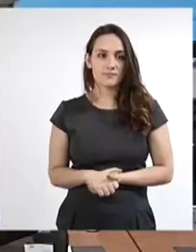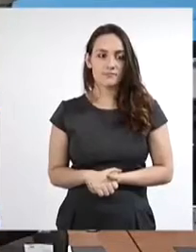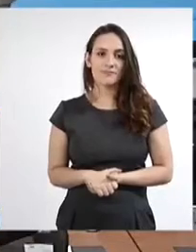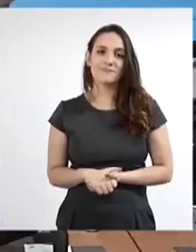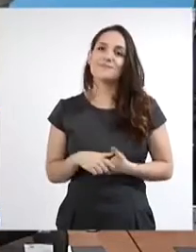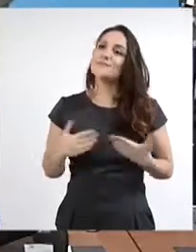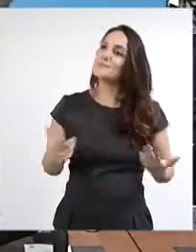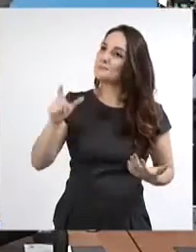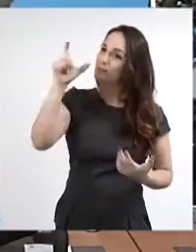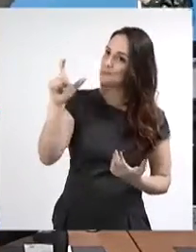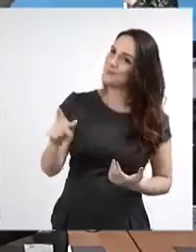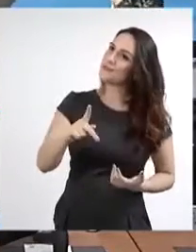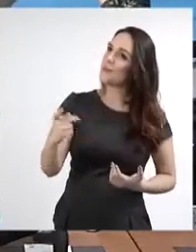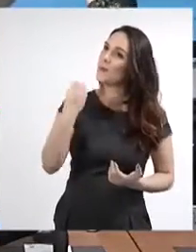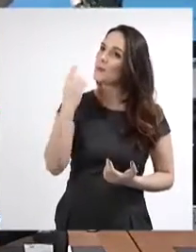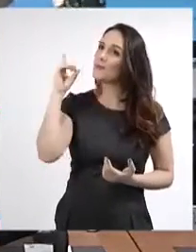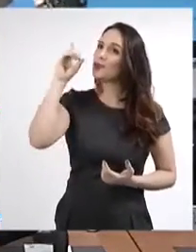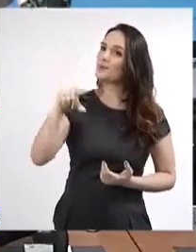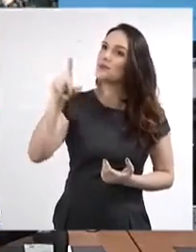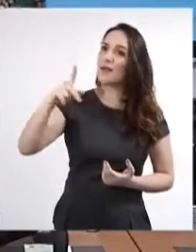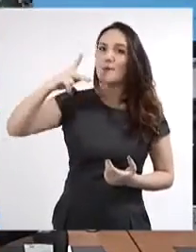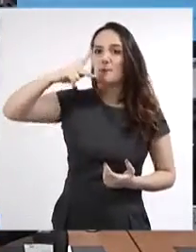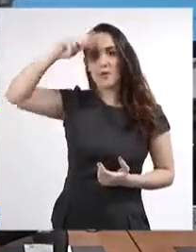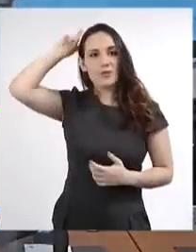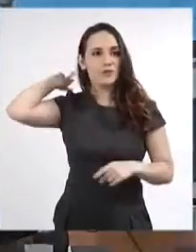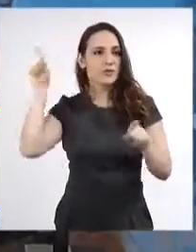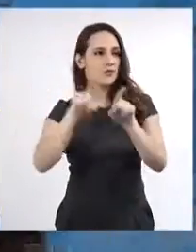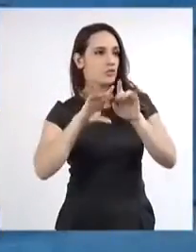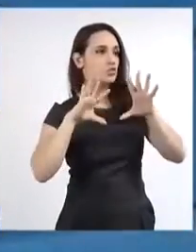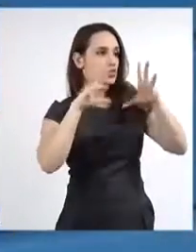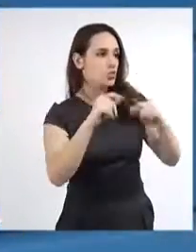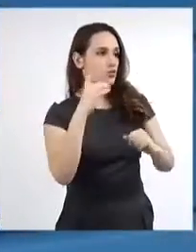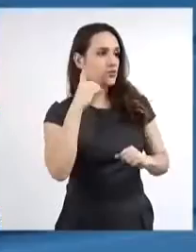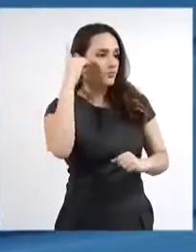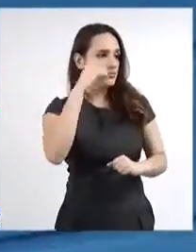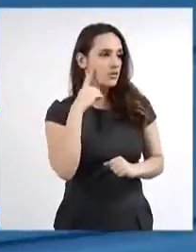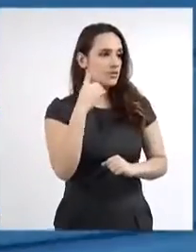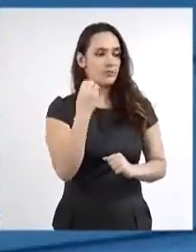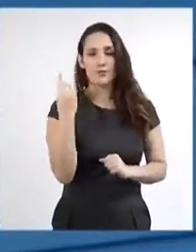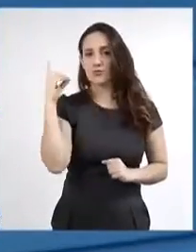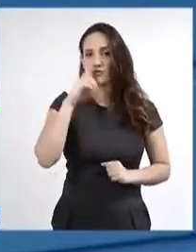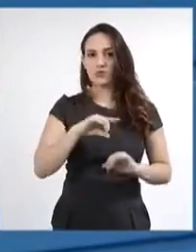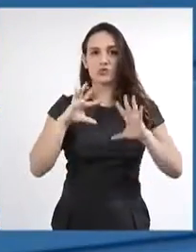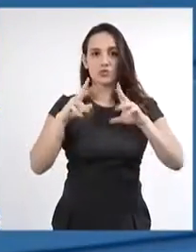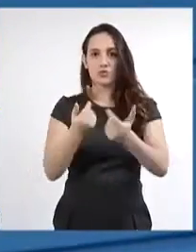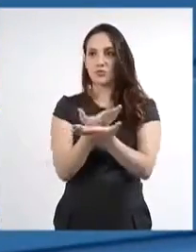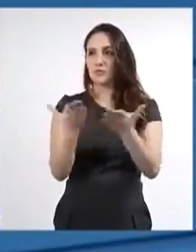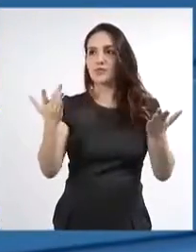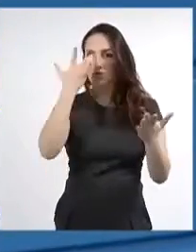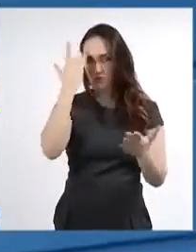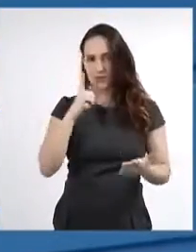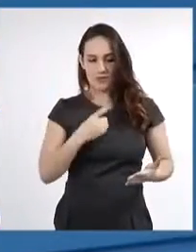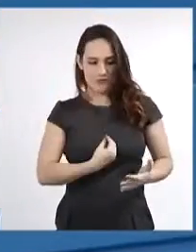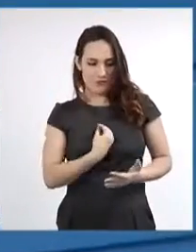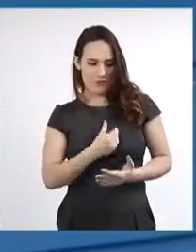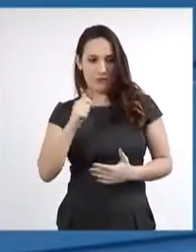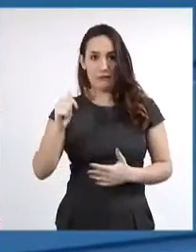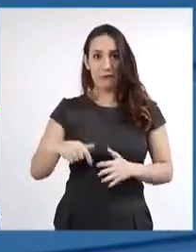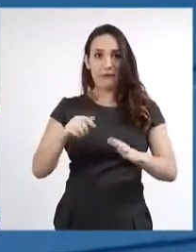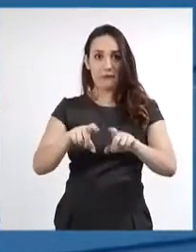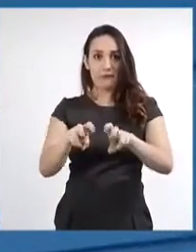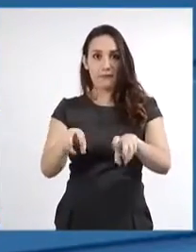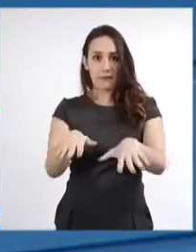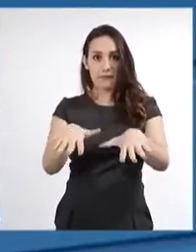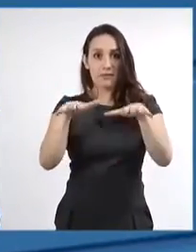Bom dia, senhor presidente, deputado Paulo Corrêa. Muito bom dia, senhores deputados. Muito bom dia, os senhores que nos honram com a sua presença nesse plenário e também que